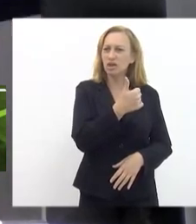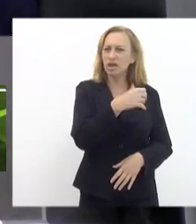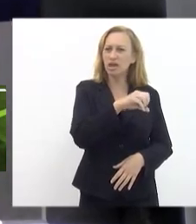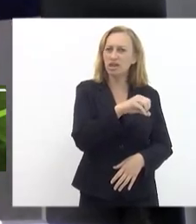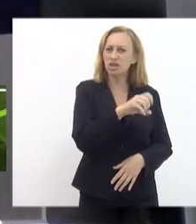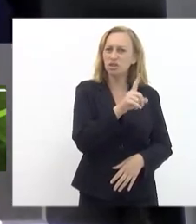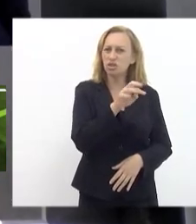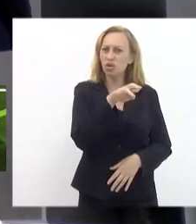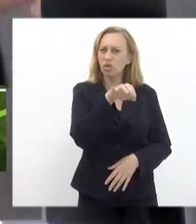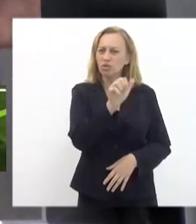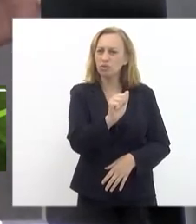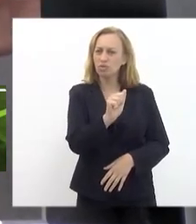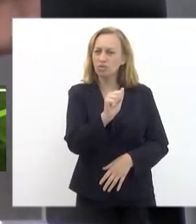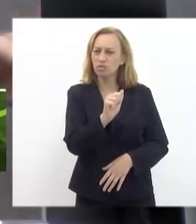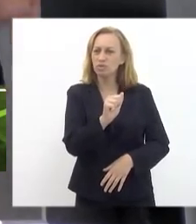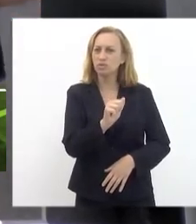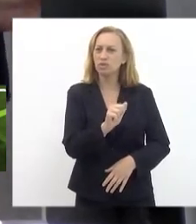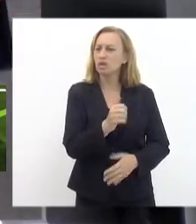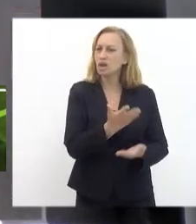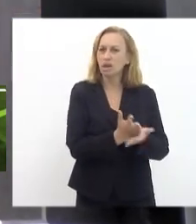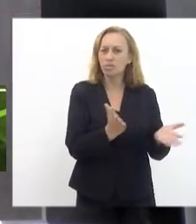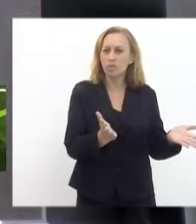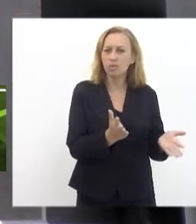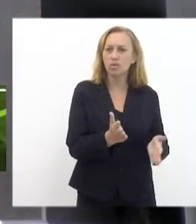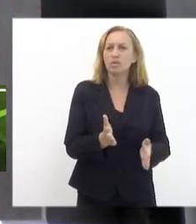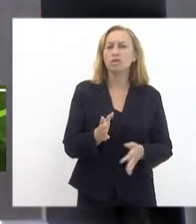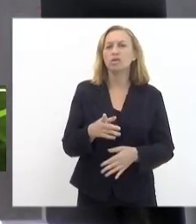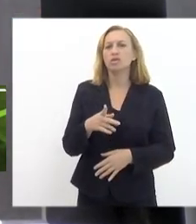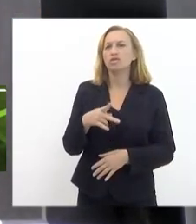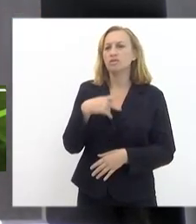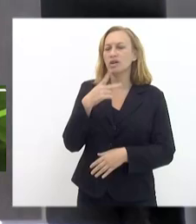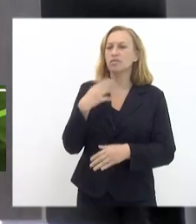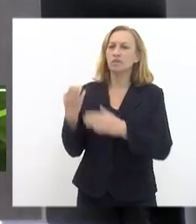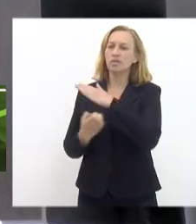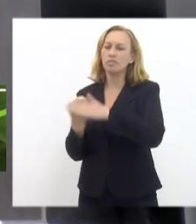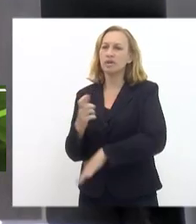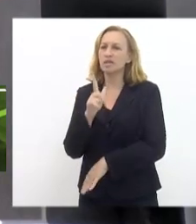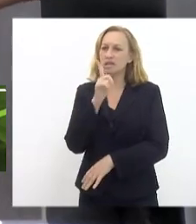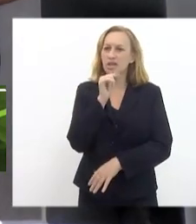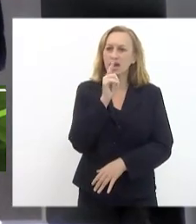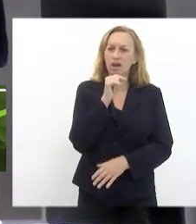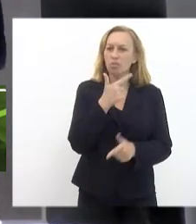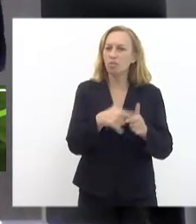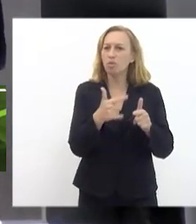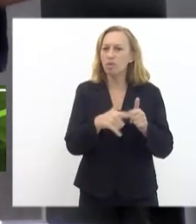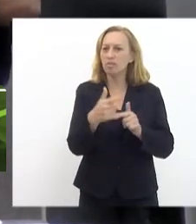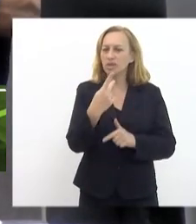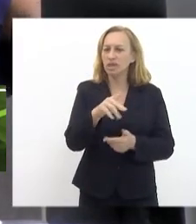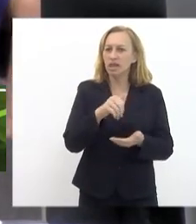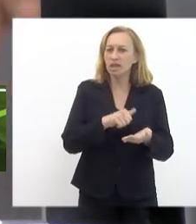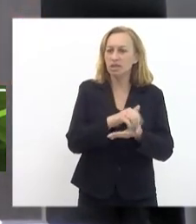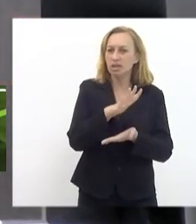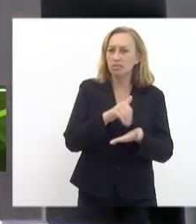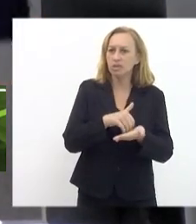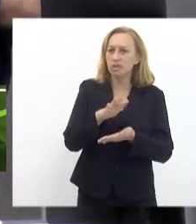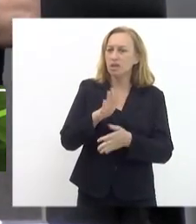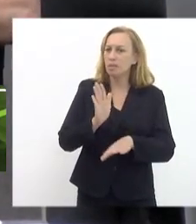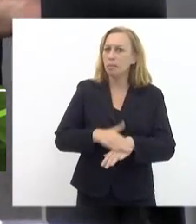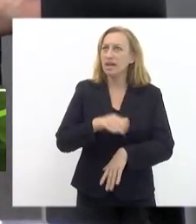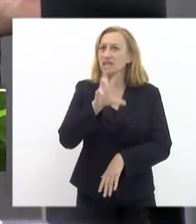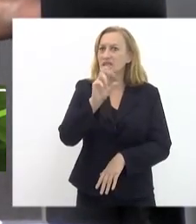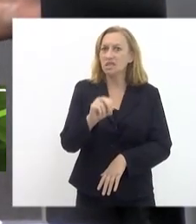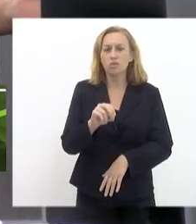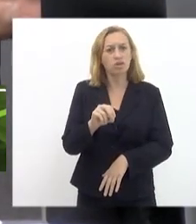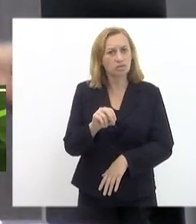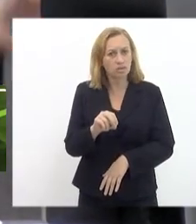quando a gente discutiu aqui a daí Essa daí é o problema da Cedae a demissão de mais de